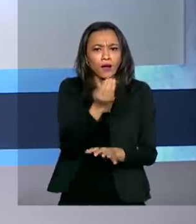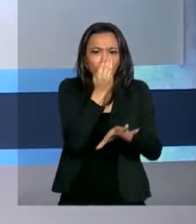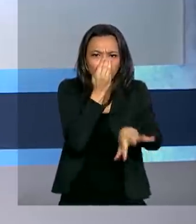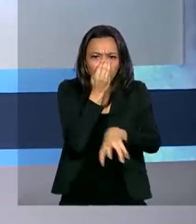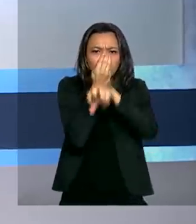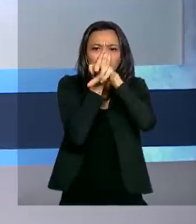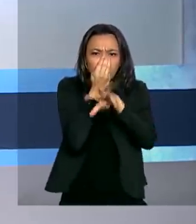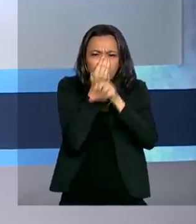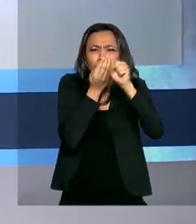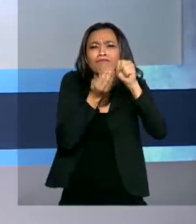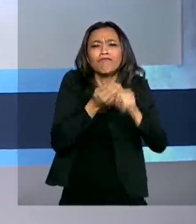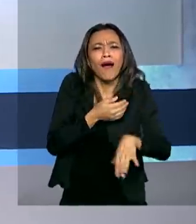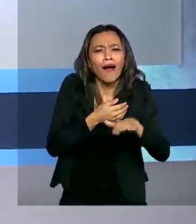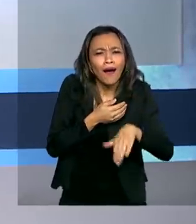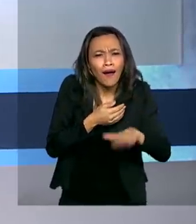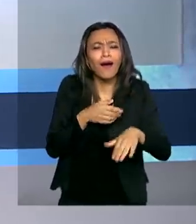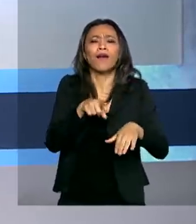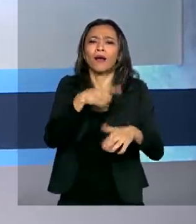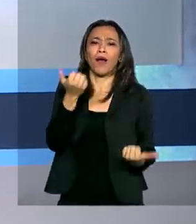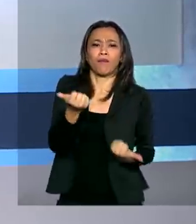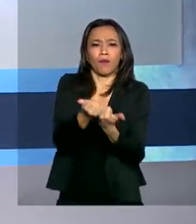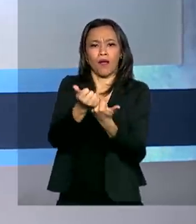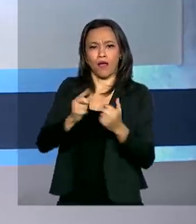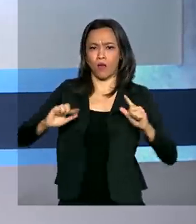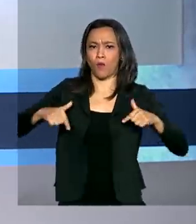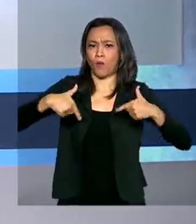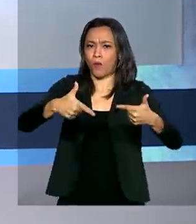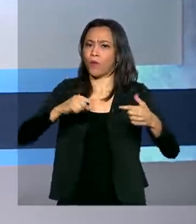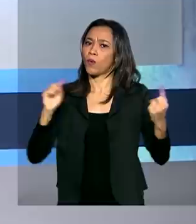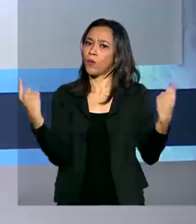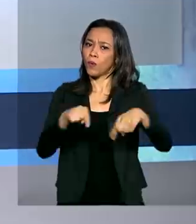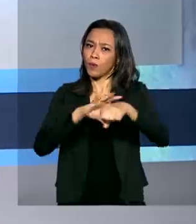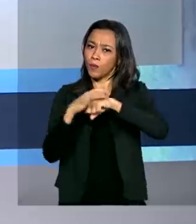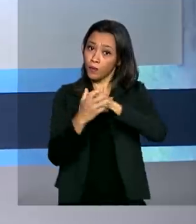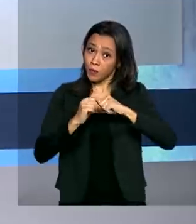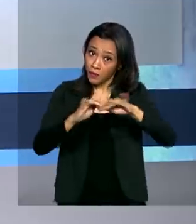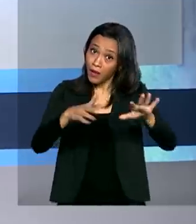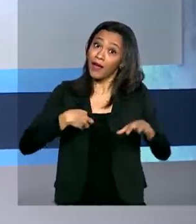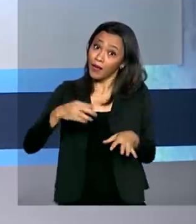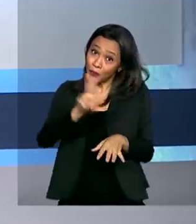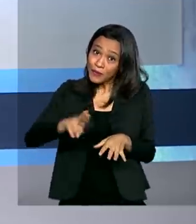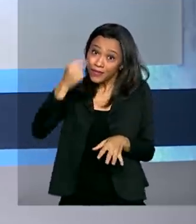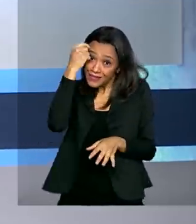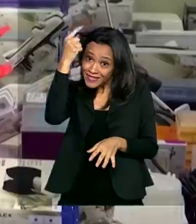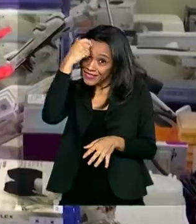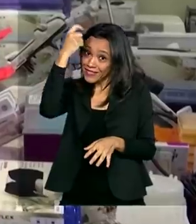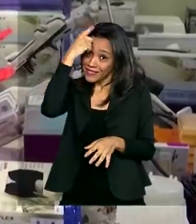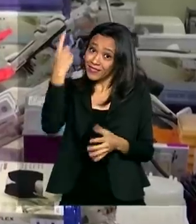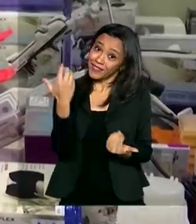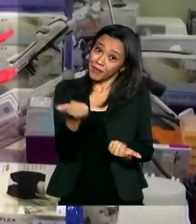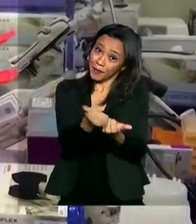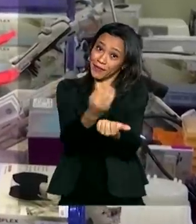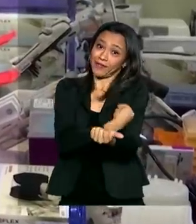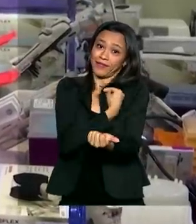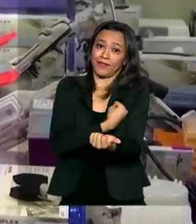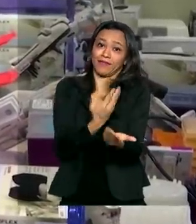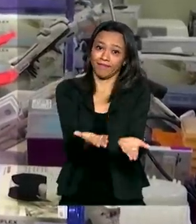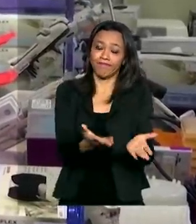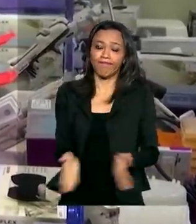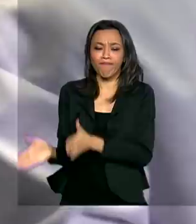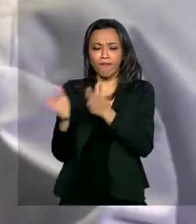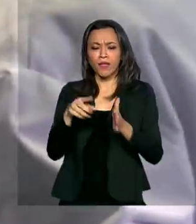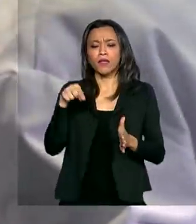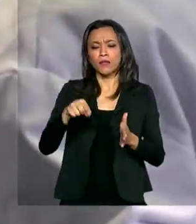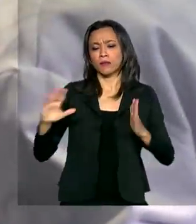para ajudar nessa pandemia de Covid-19. É a criatividade a serviço da vida. Em tempos de